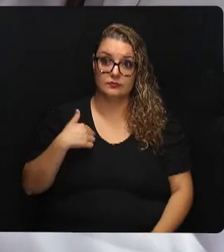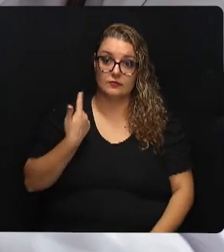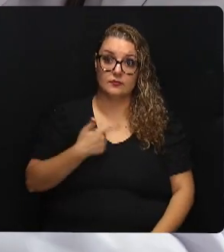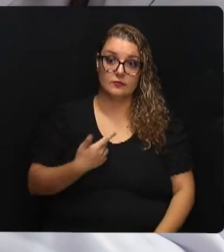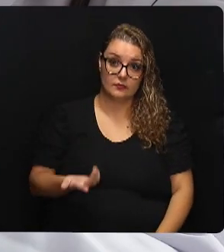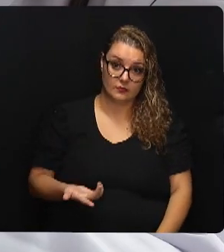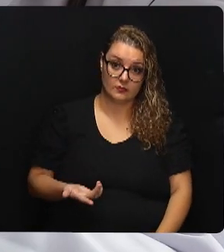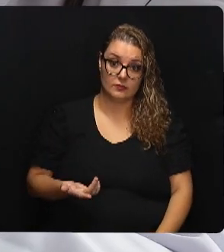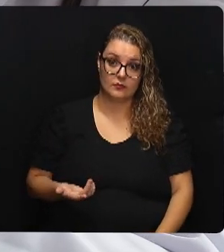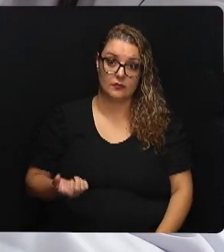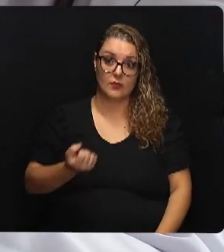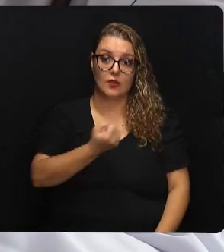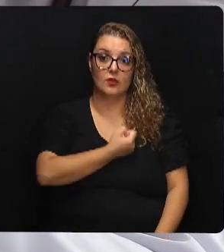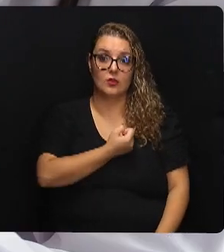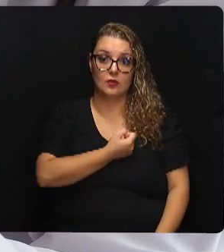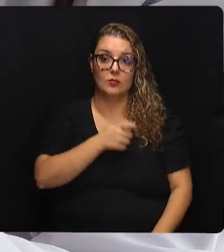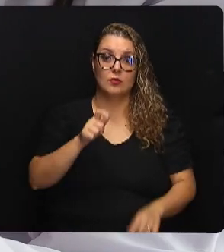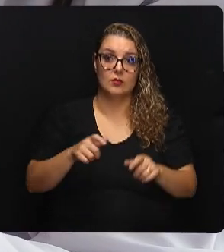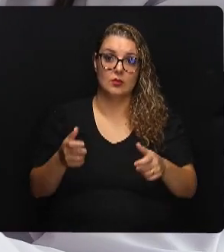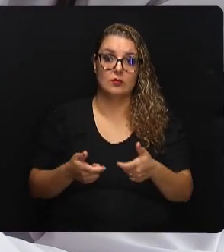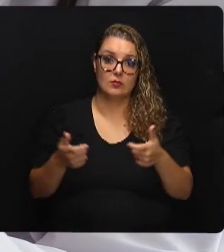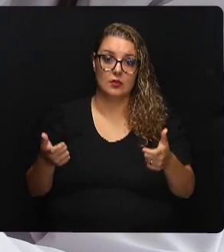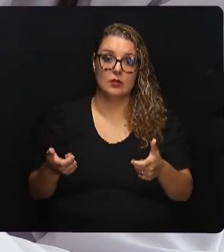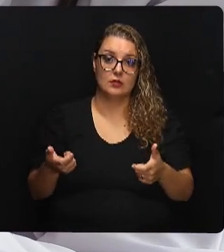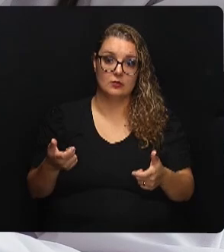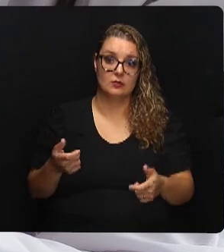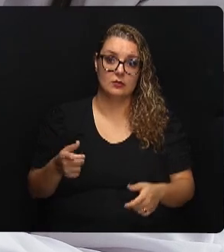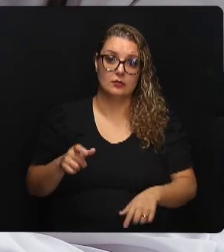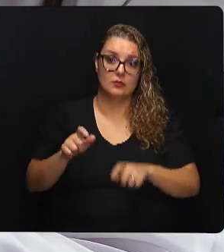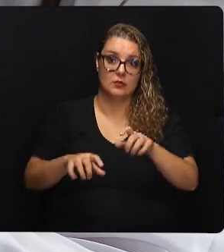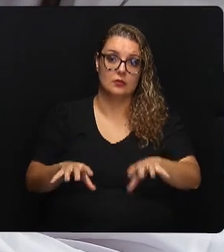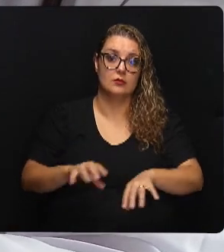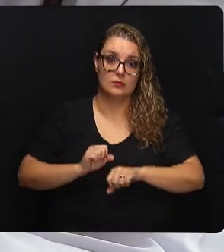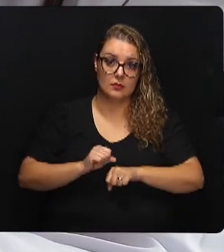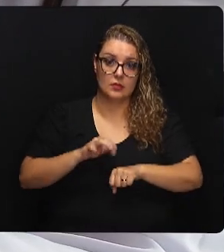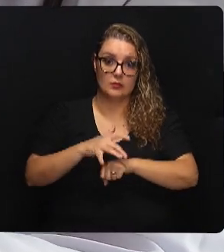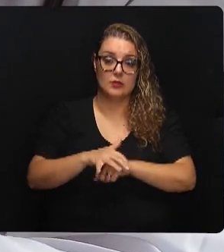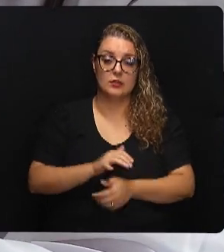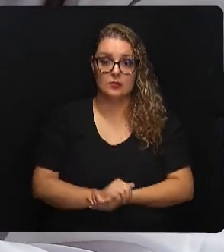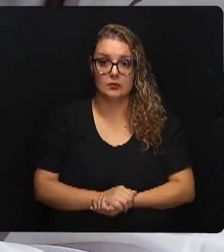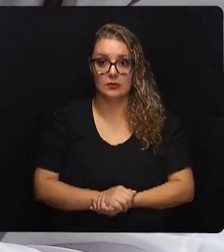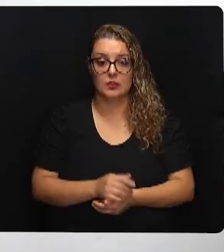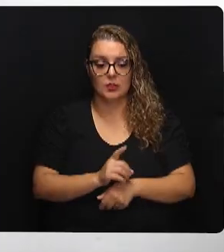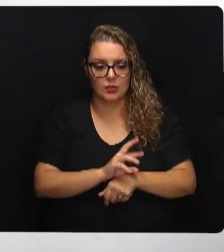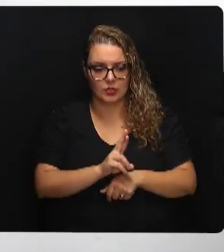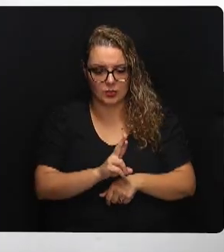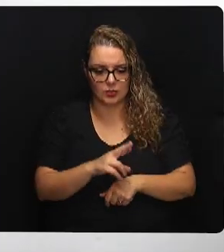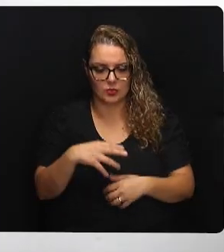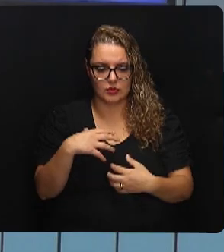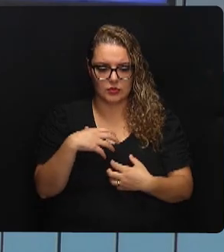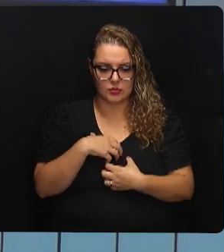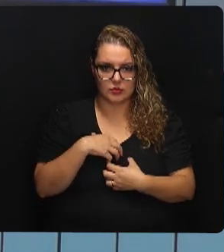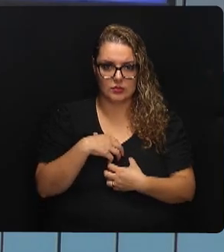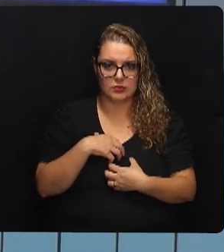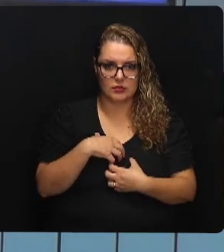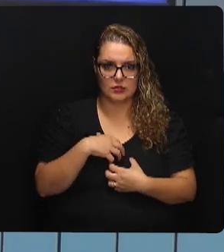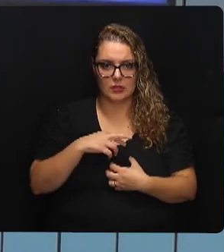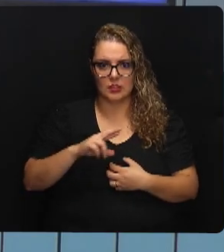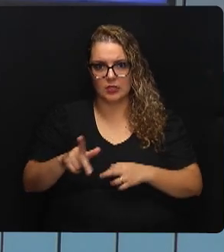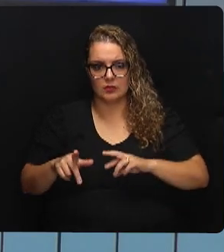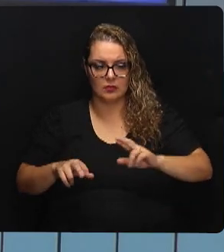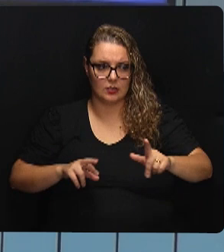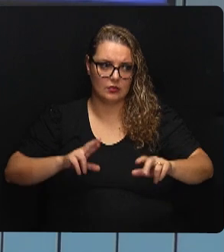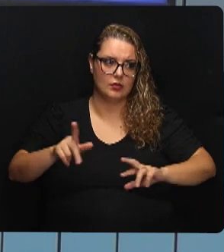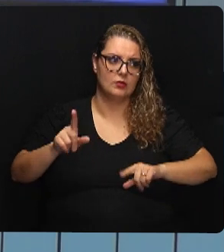acaba que a gente tem maior volume de pessoas suscetíveis a infecções. E doutora, os